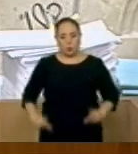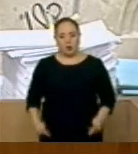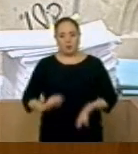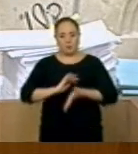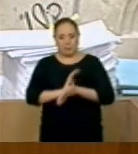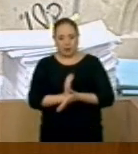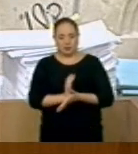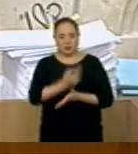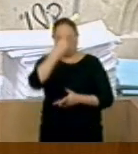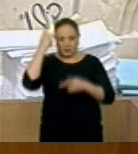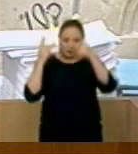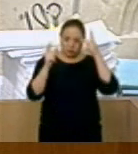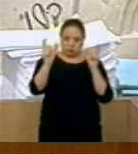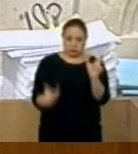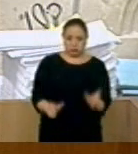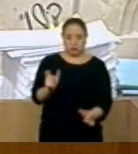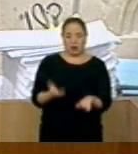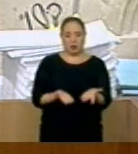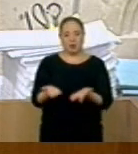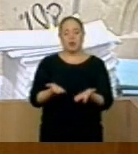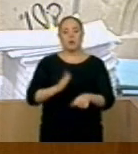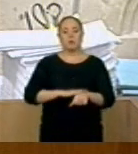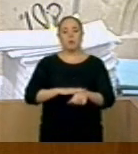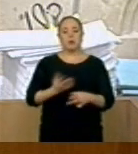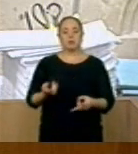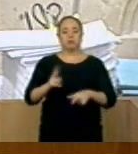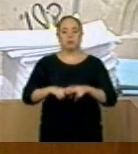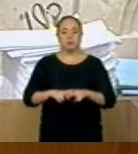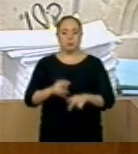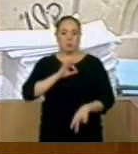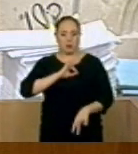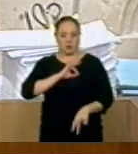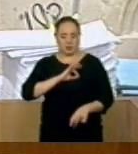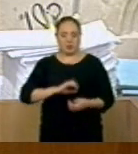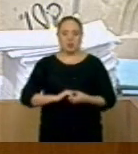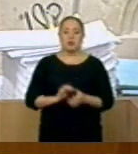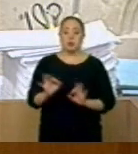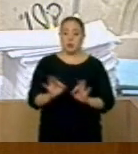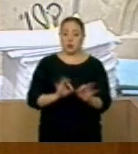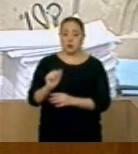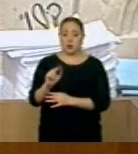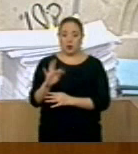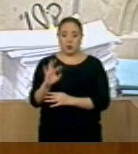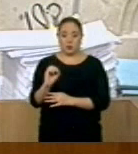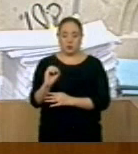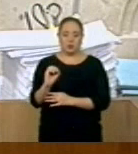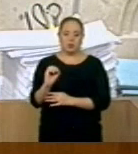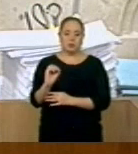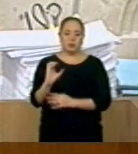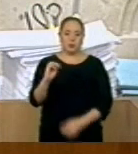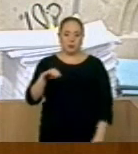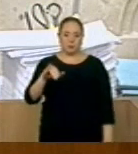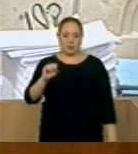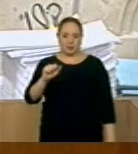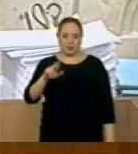de Tratamento ou Punição durante a Custódia Policial e a Detenção Provisória, organizado pelo Alto Comissariado das Nações Unidas